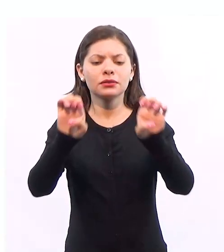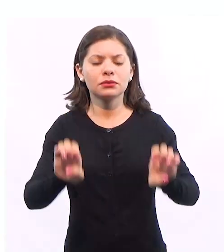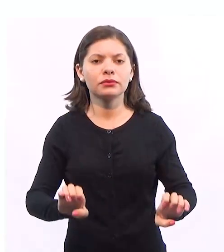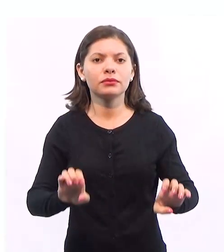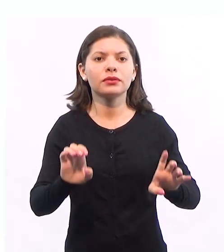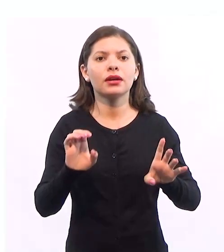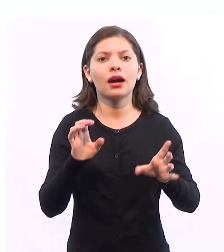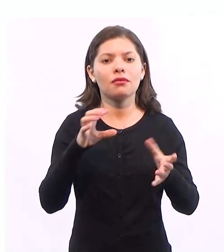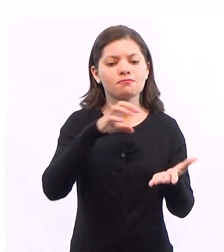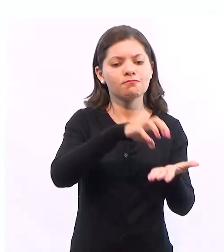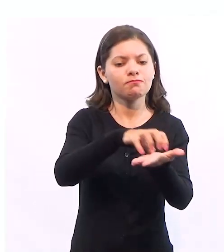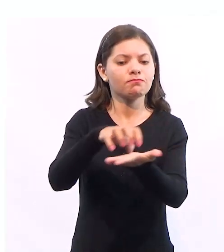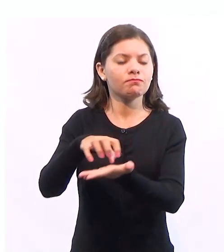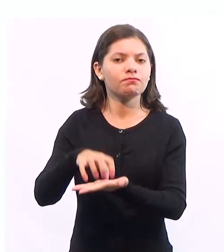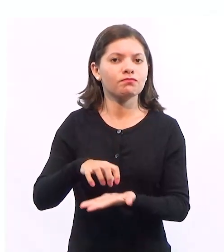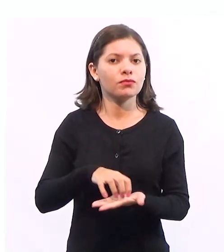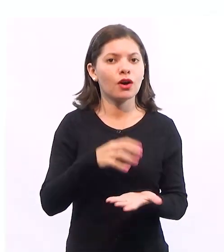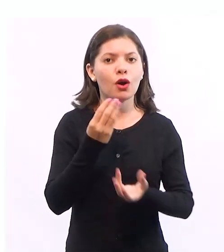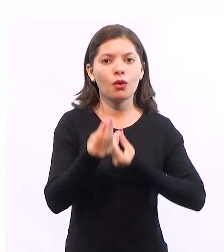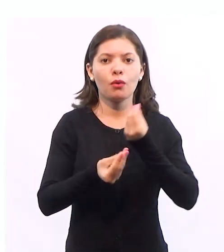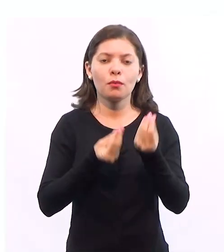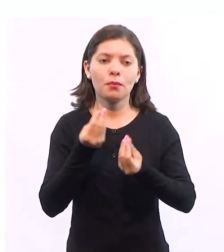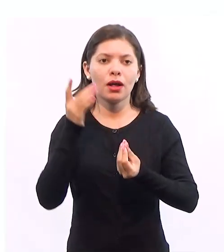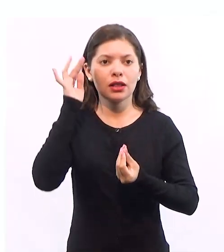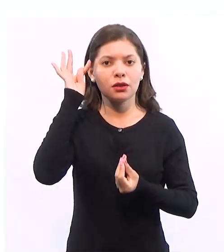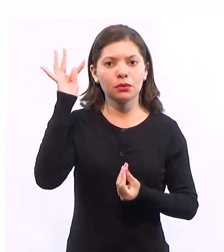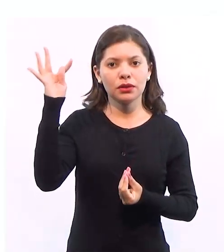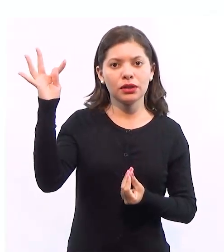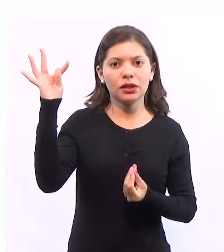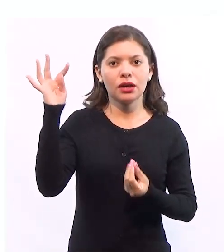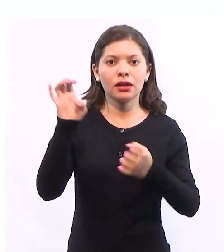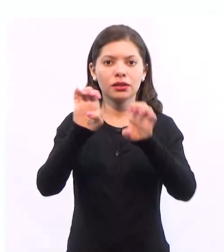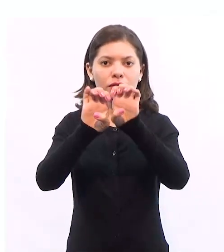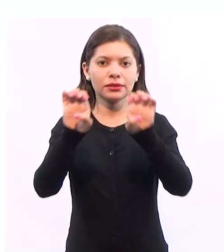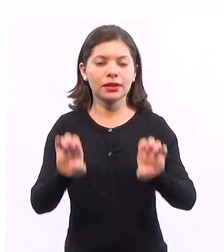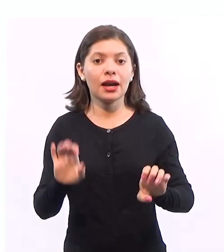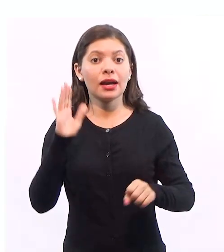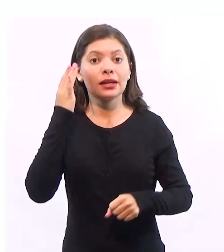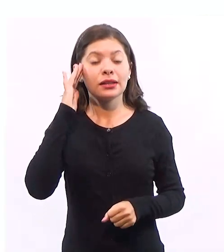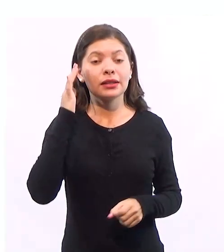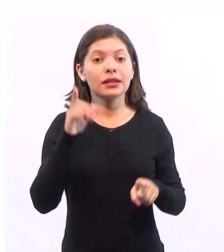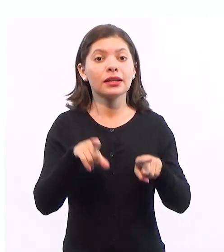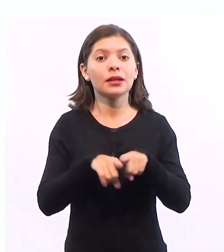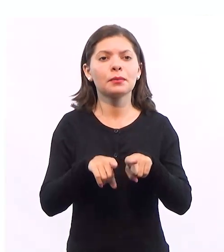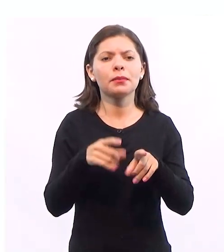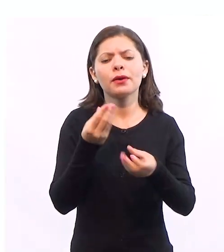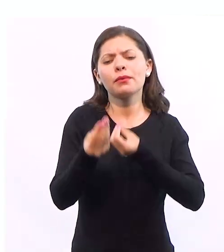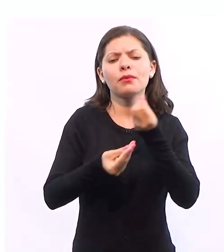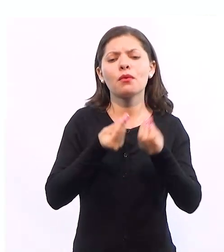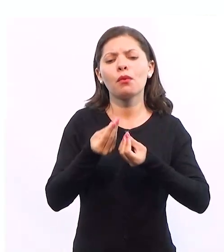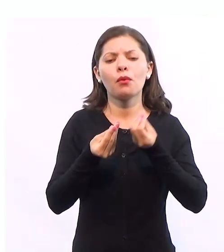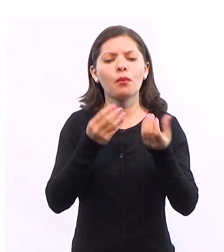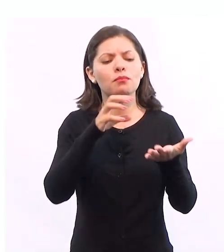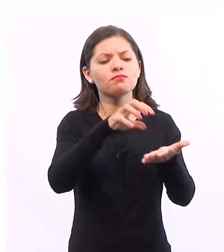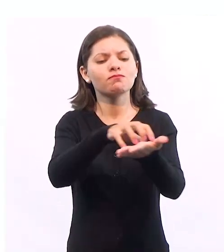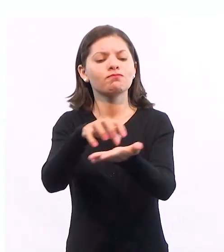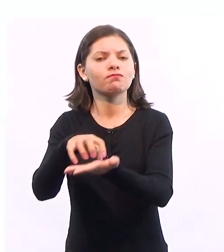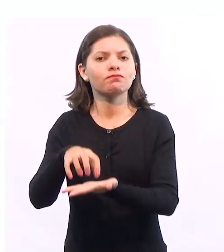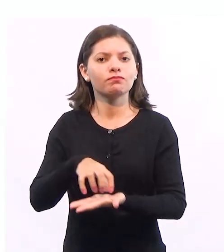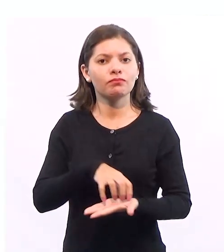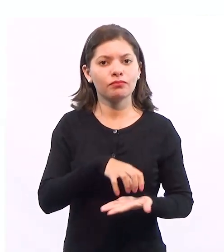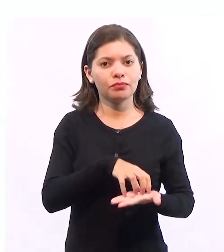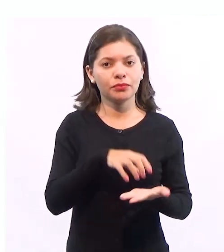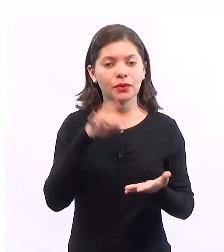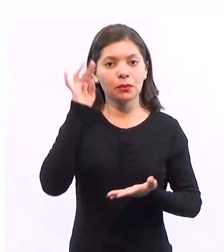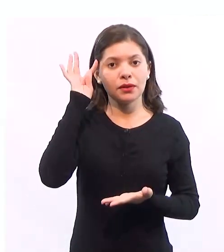uma organização por meio dessa teoria que é estruturalista e ainda compreender o funcionamento de uma organização por